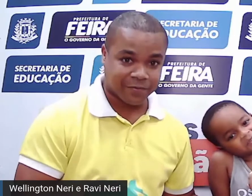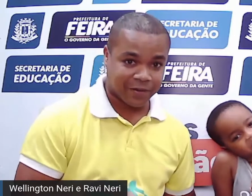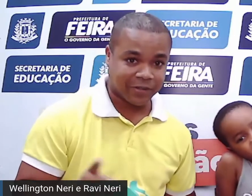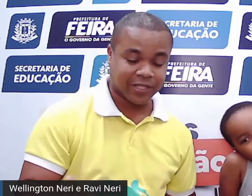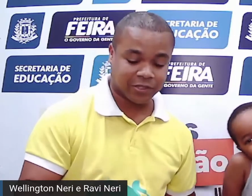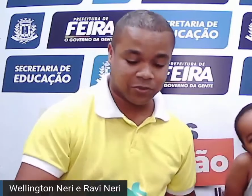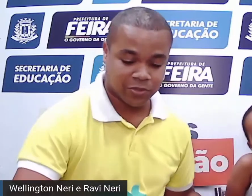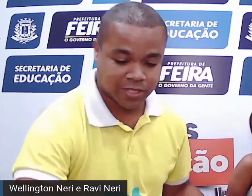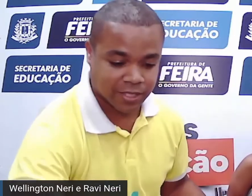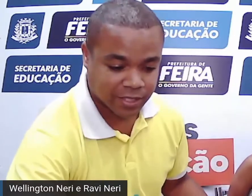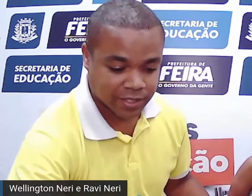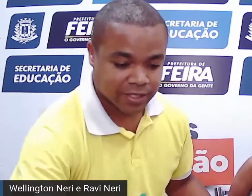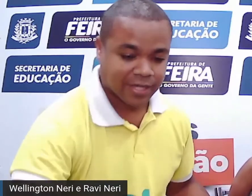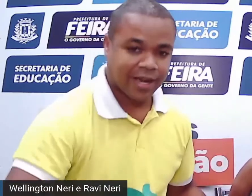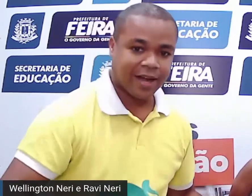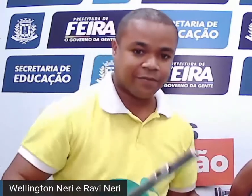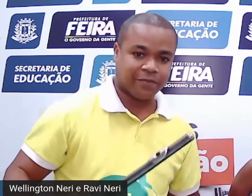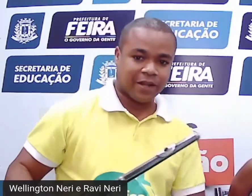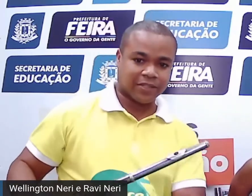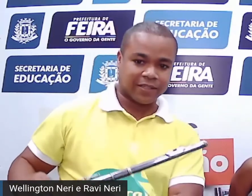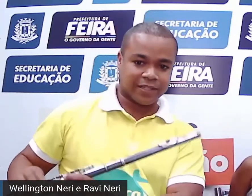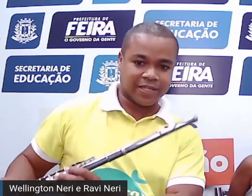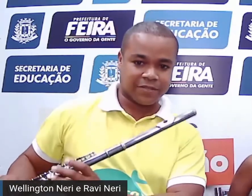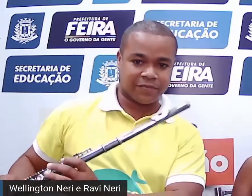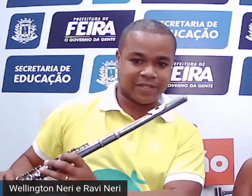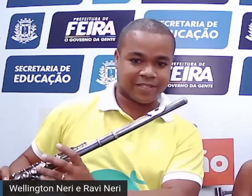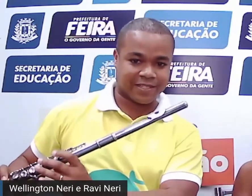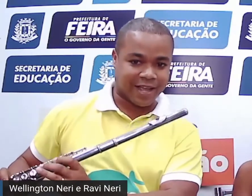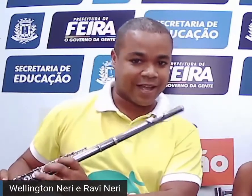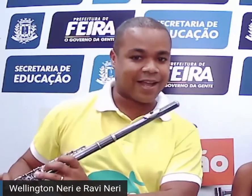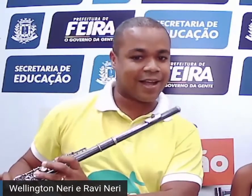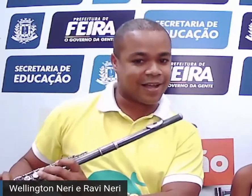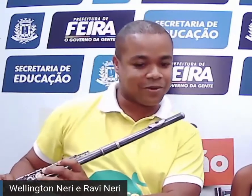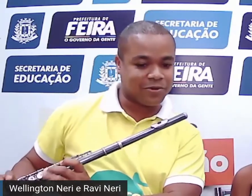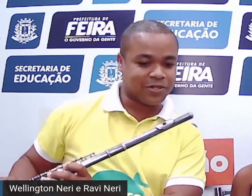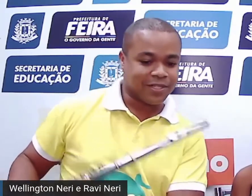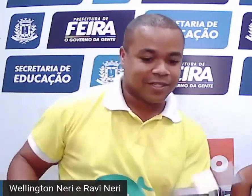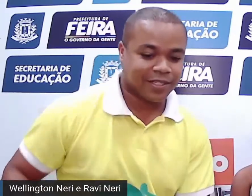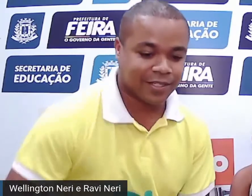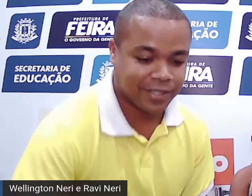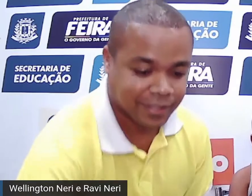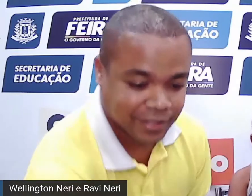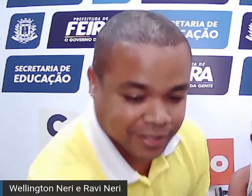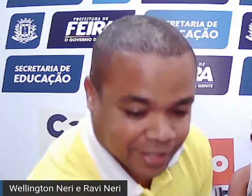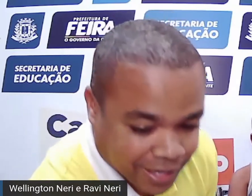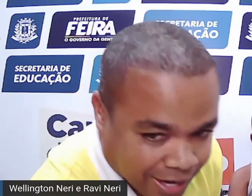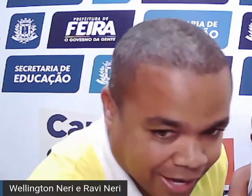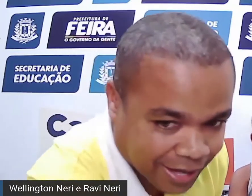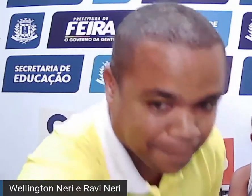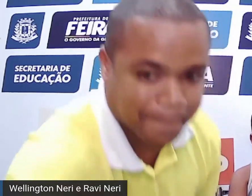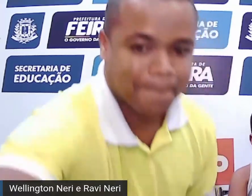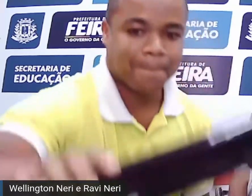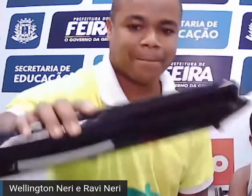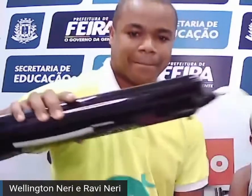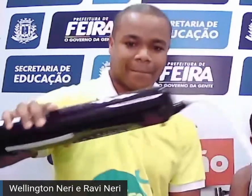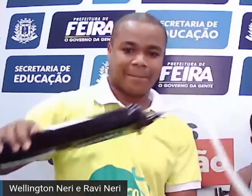A flauta doce, a flauta transversal e a...